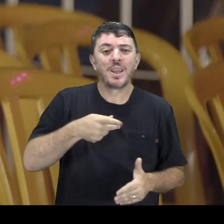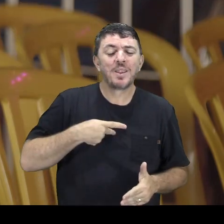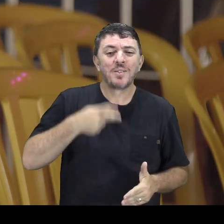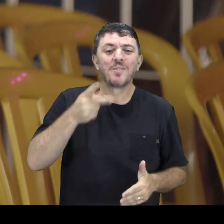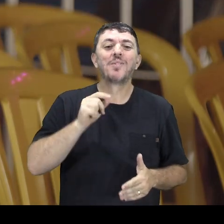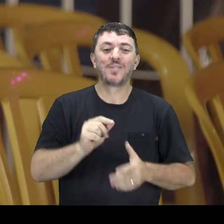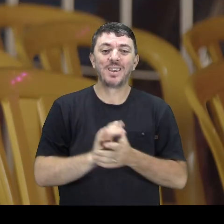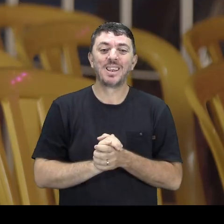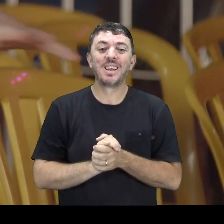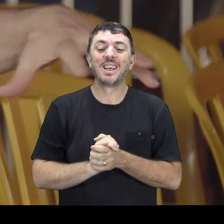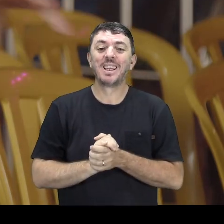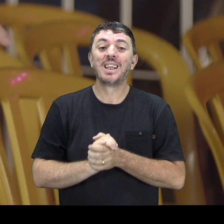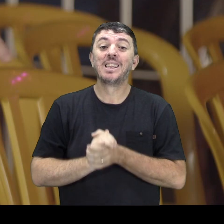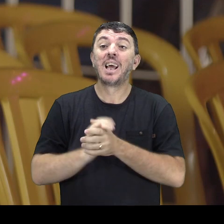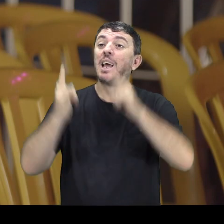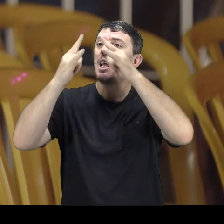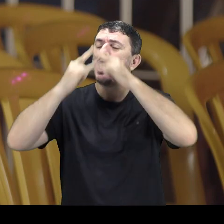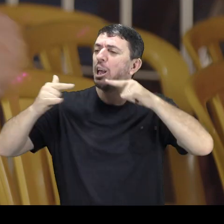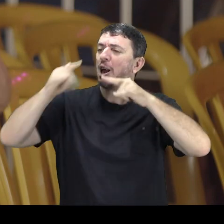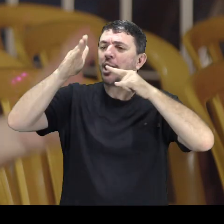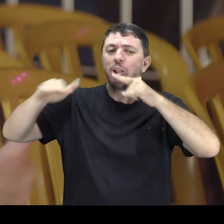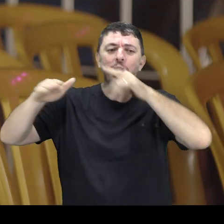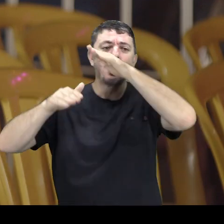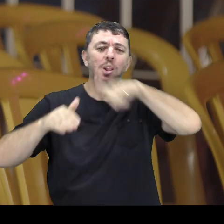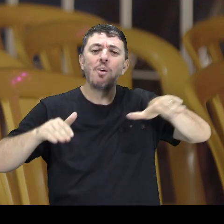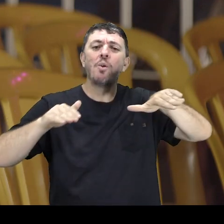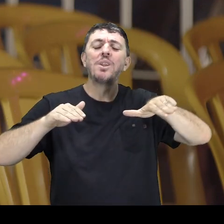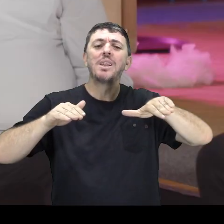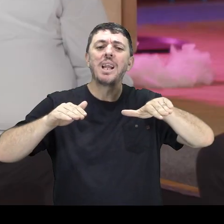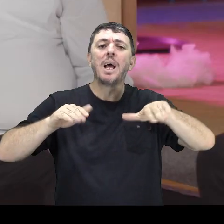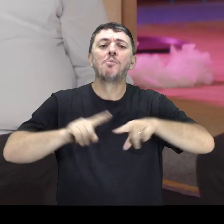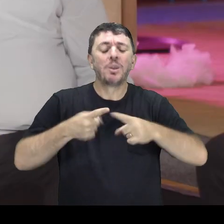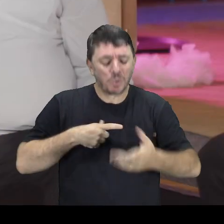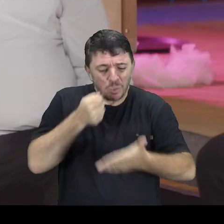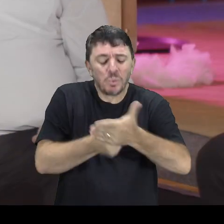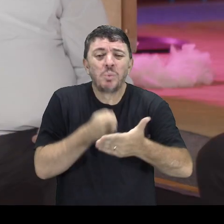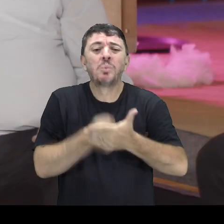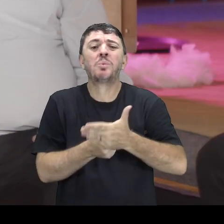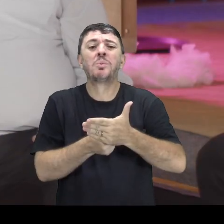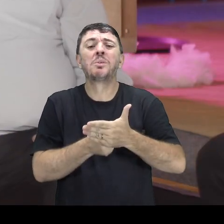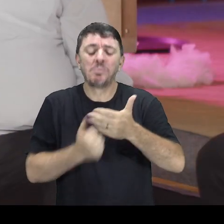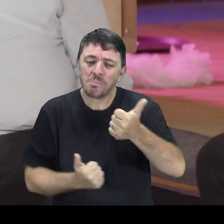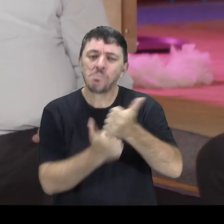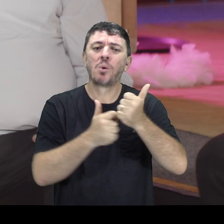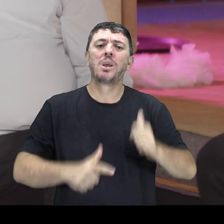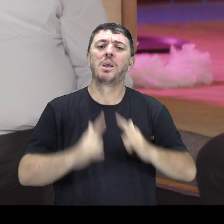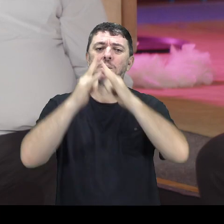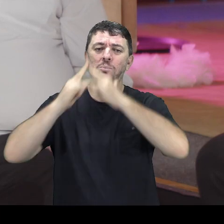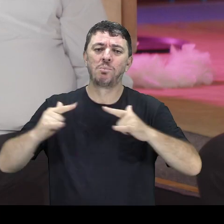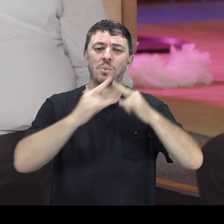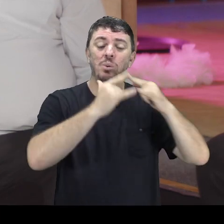no caso lá do Parque do Povo, de ter saído de lá, mas foram muitas lutas em prol do circo como um todo. O Zé Wilson na direção